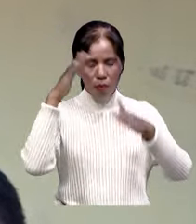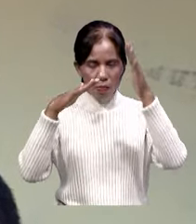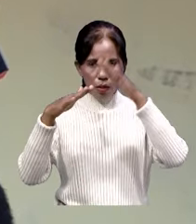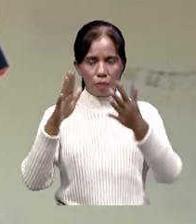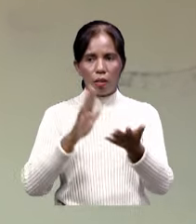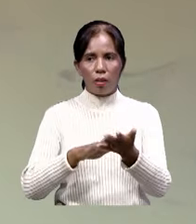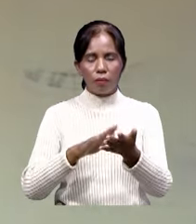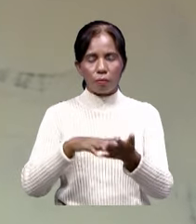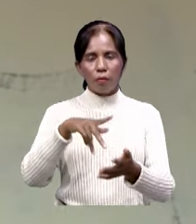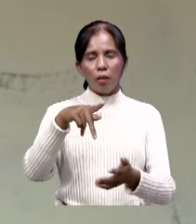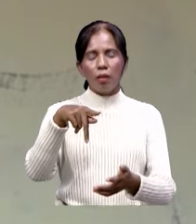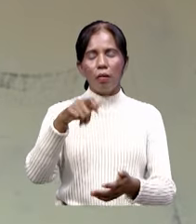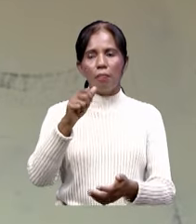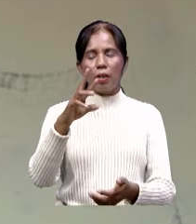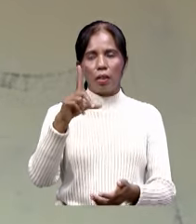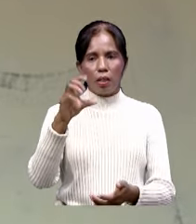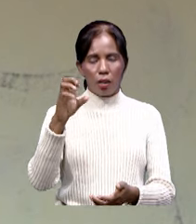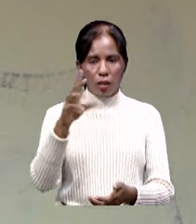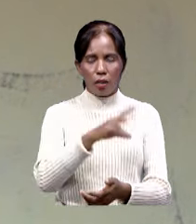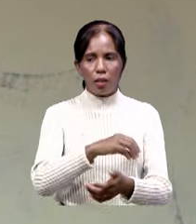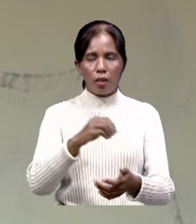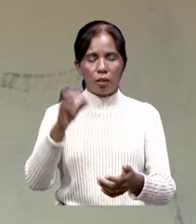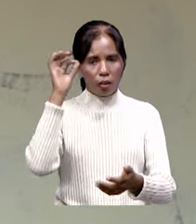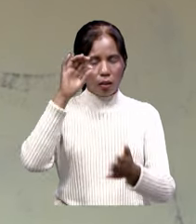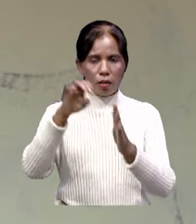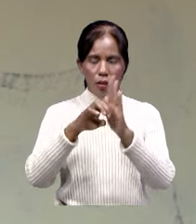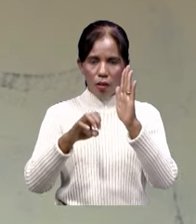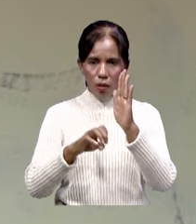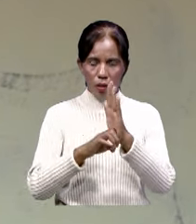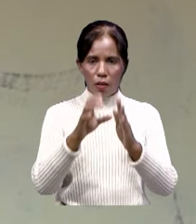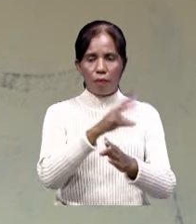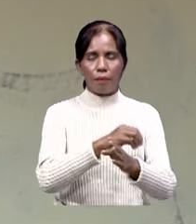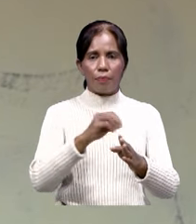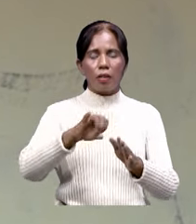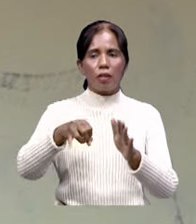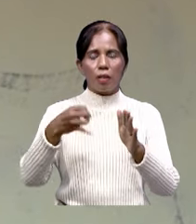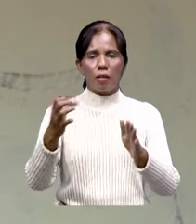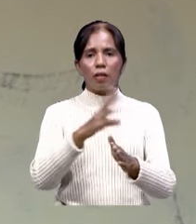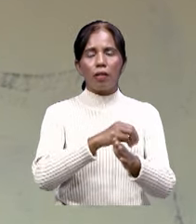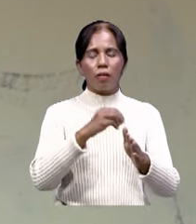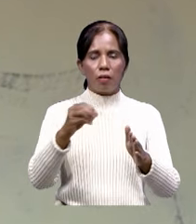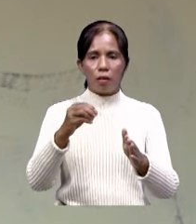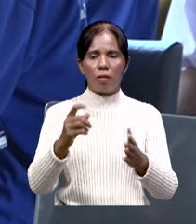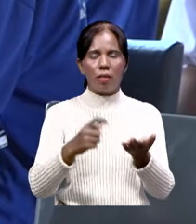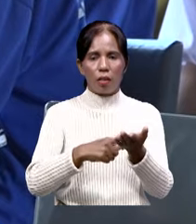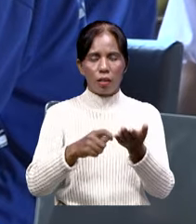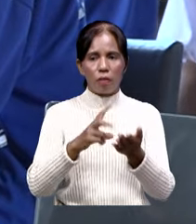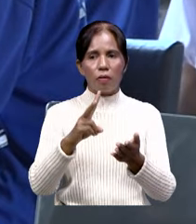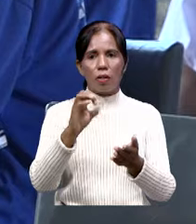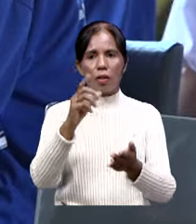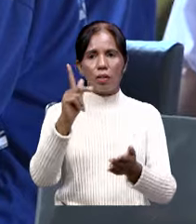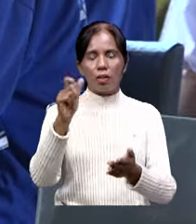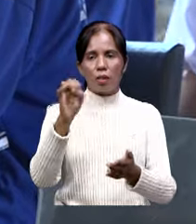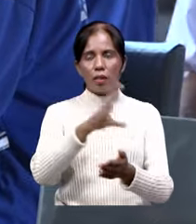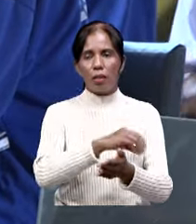klase paralelu secundário geral Salele ne, secretário estado ensino secundário geral no ensino secundário técnico vocacional Hateten,